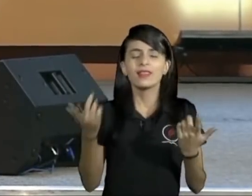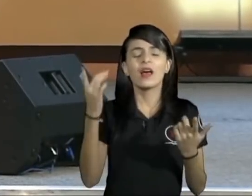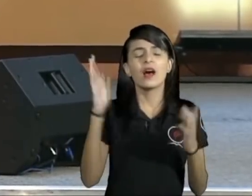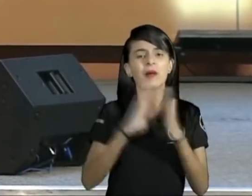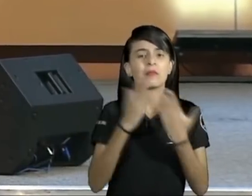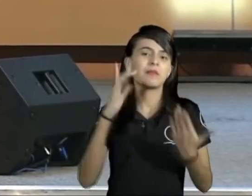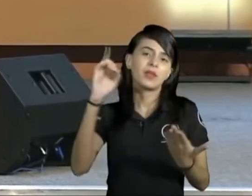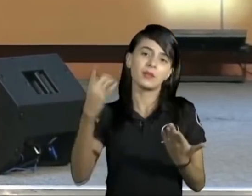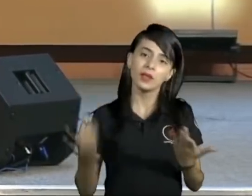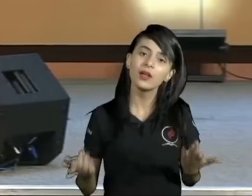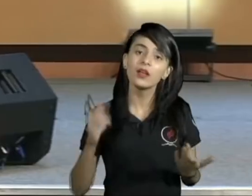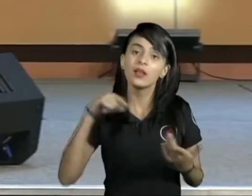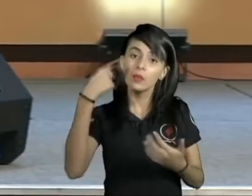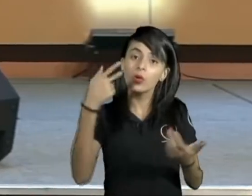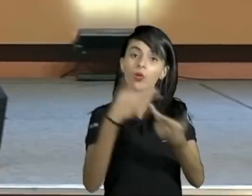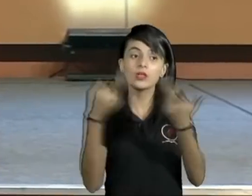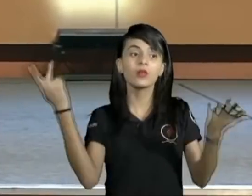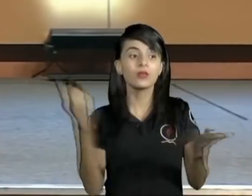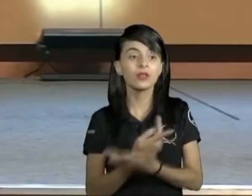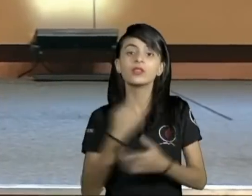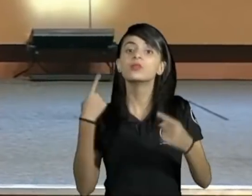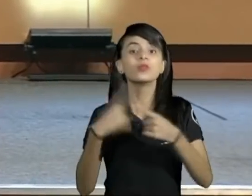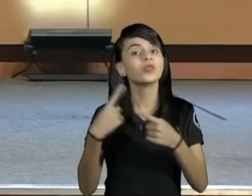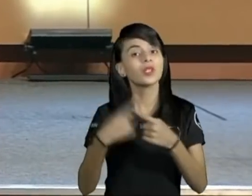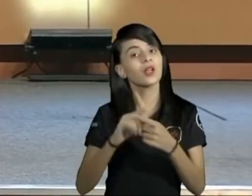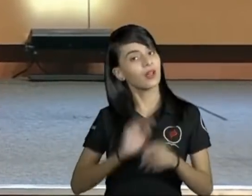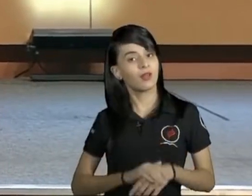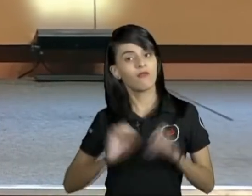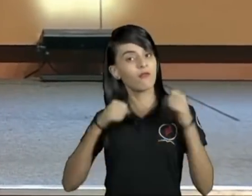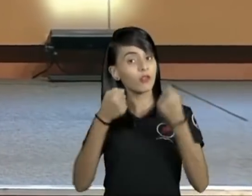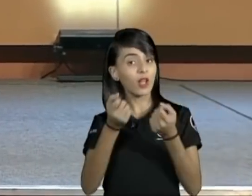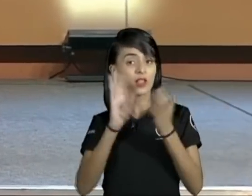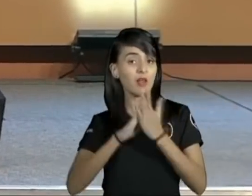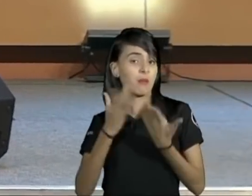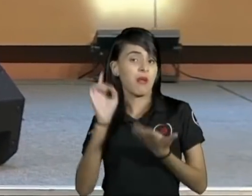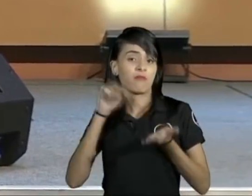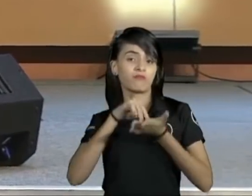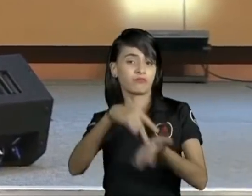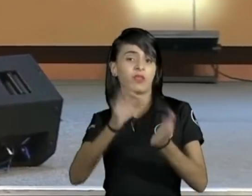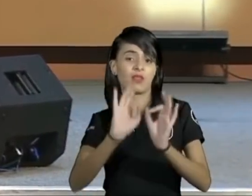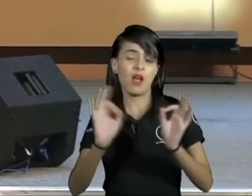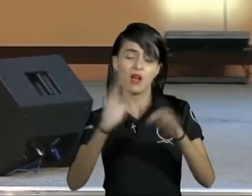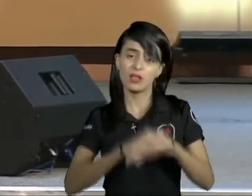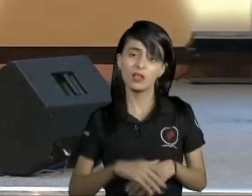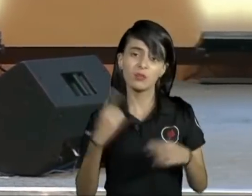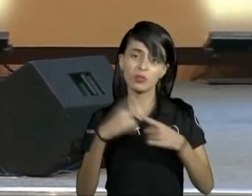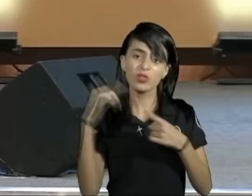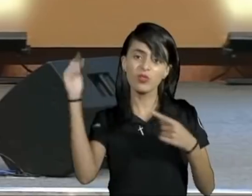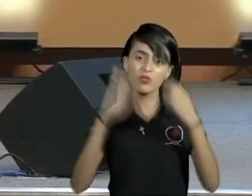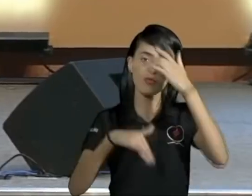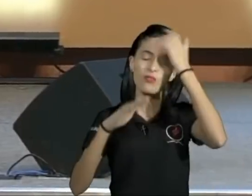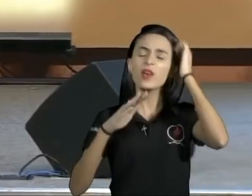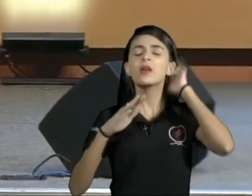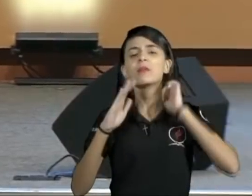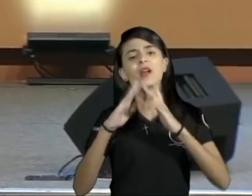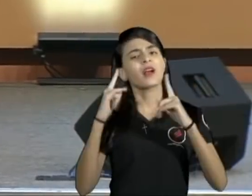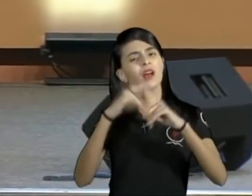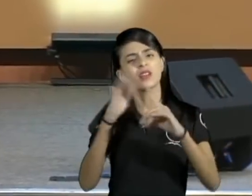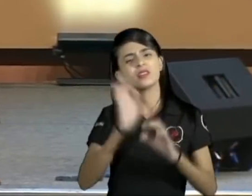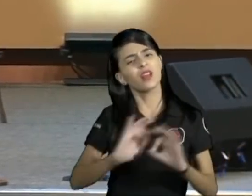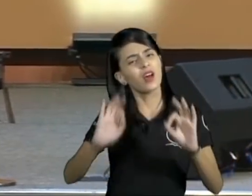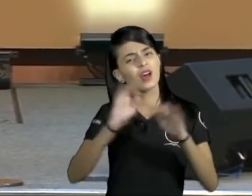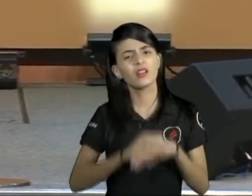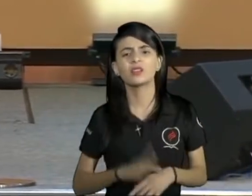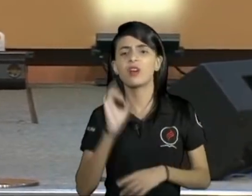bom e depois coisas acontecem por quê Porque não são fortalecidos na palavra porque não vem para lá para casa de Deus para